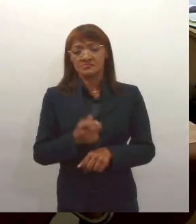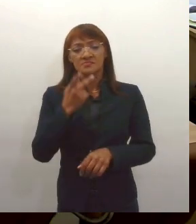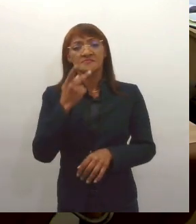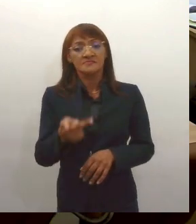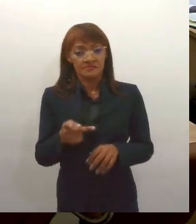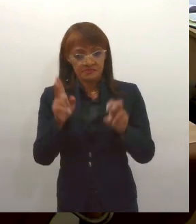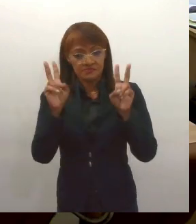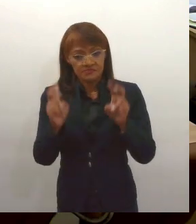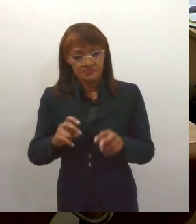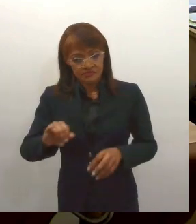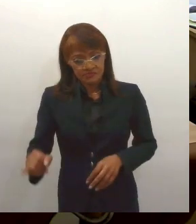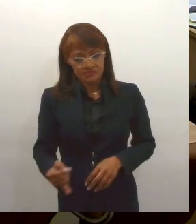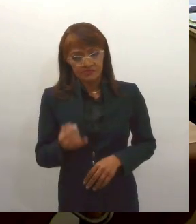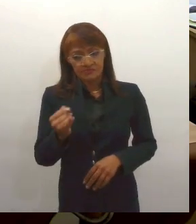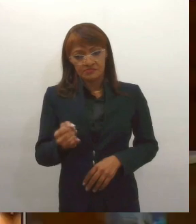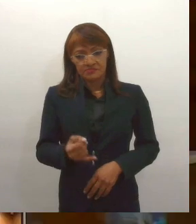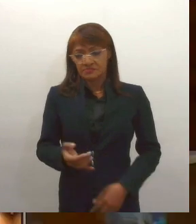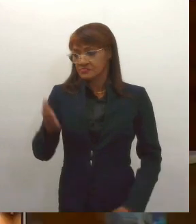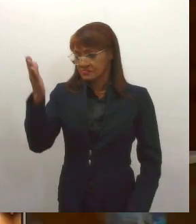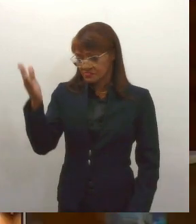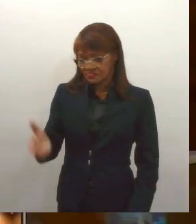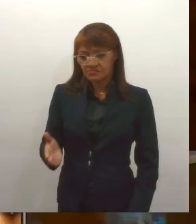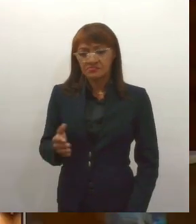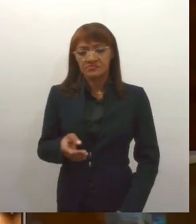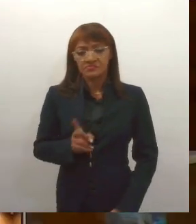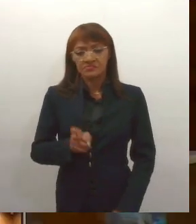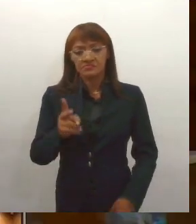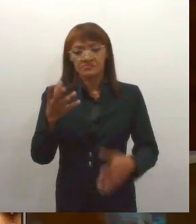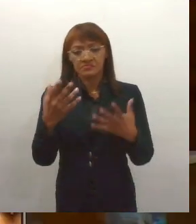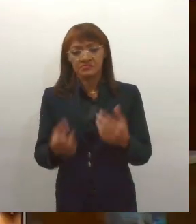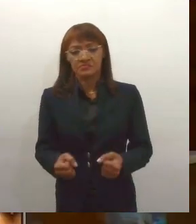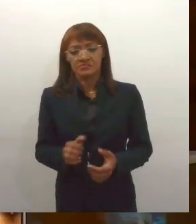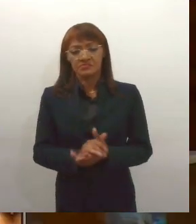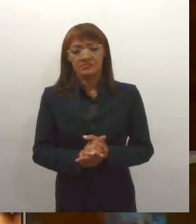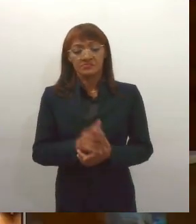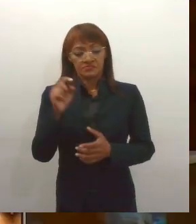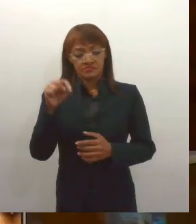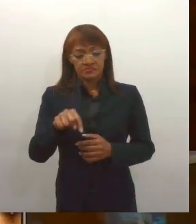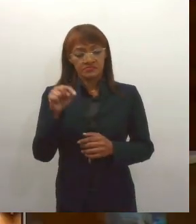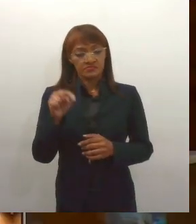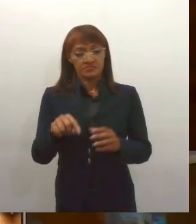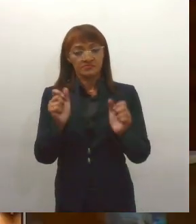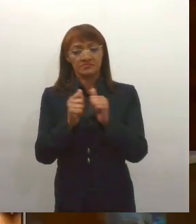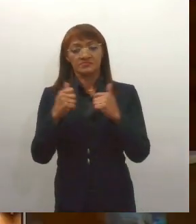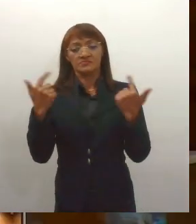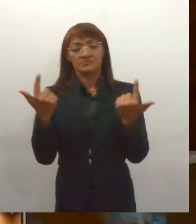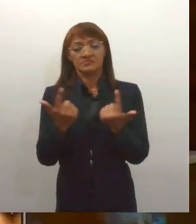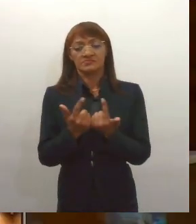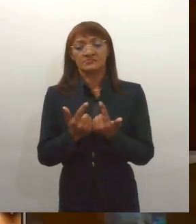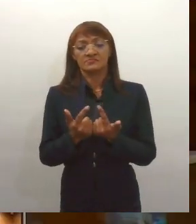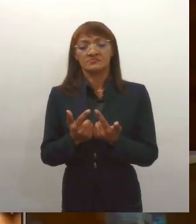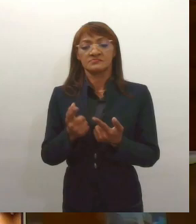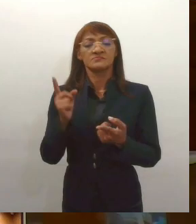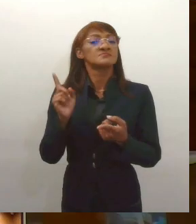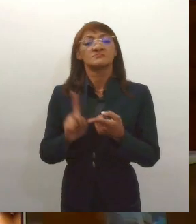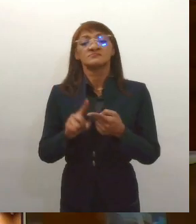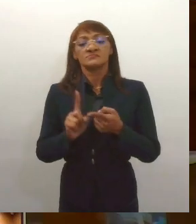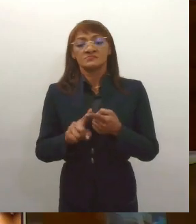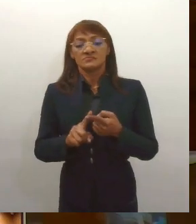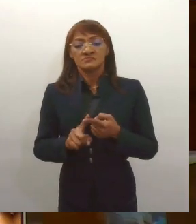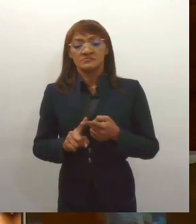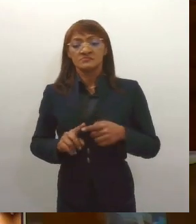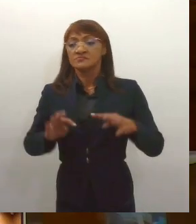pautas que tanto aqui na lese né Eh pela código legislativo que a gente possa desenvolver